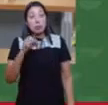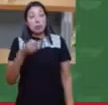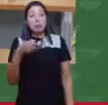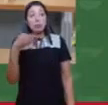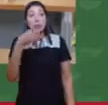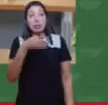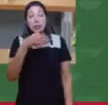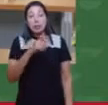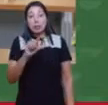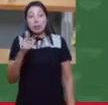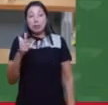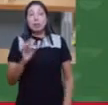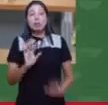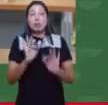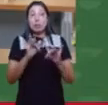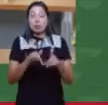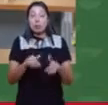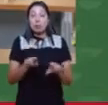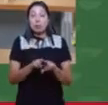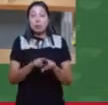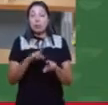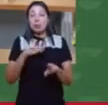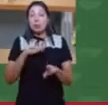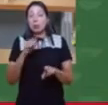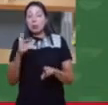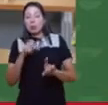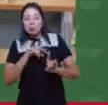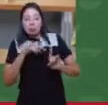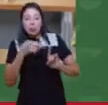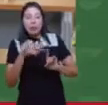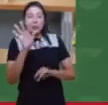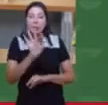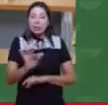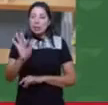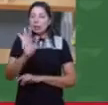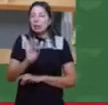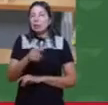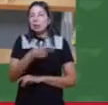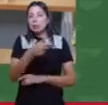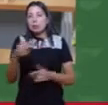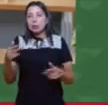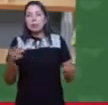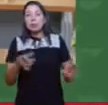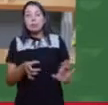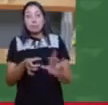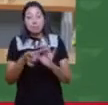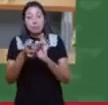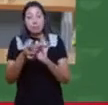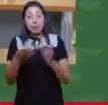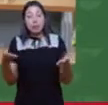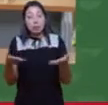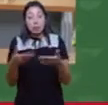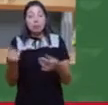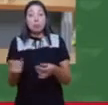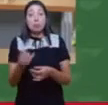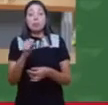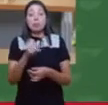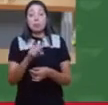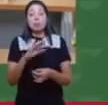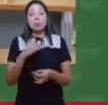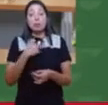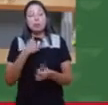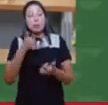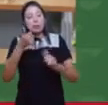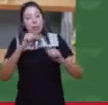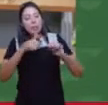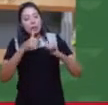entrar na outra parte, mas ao final, ainda sobre os outros aspectos da federação, das sobras e coligações. Mas nesse momento, acho que é importante que a gente avalie